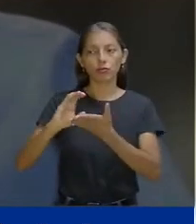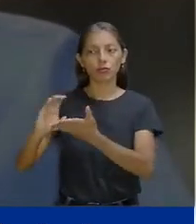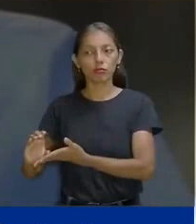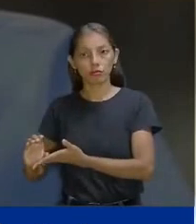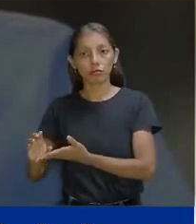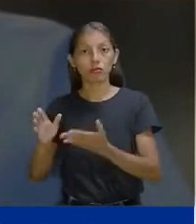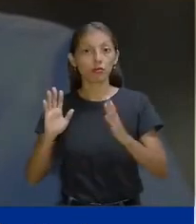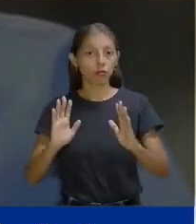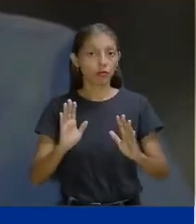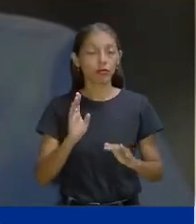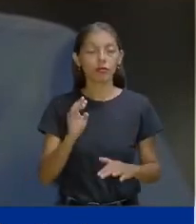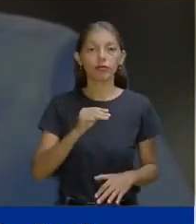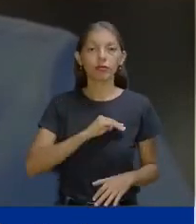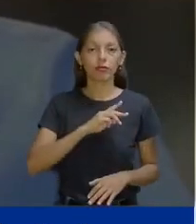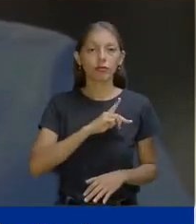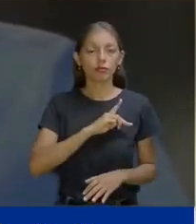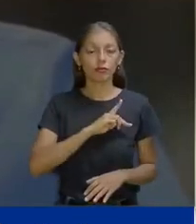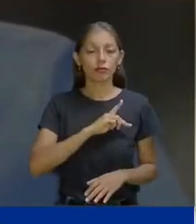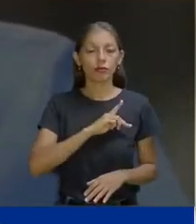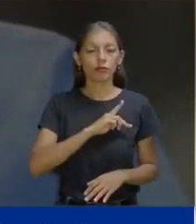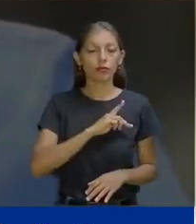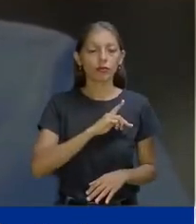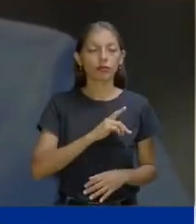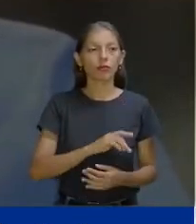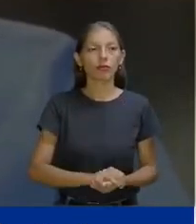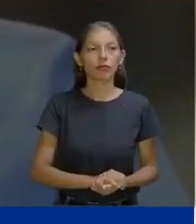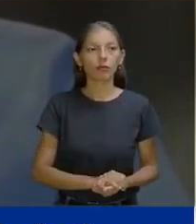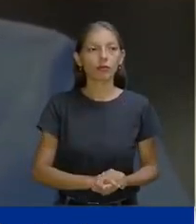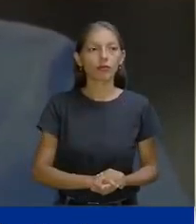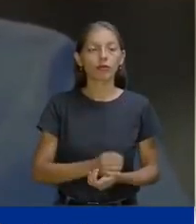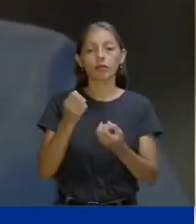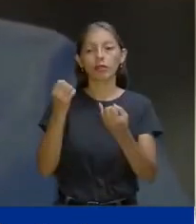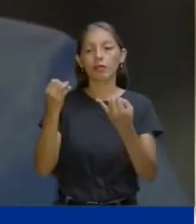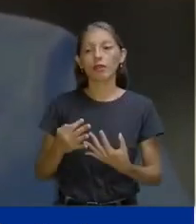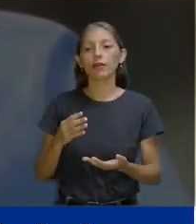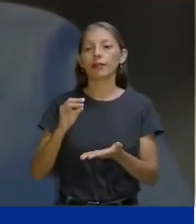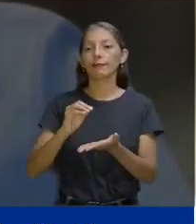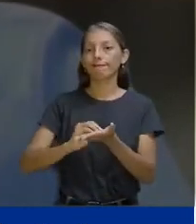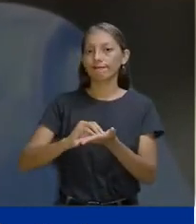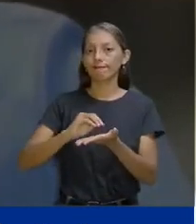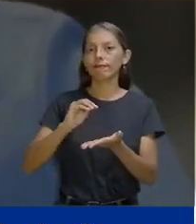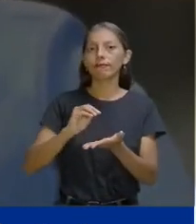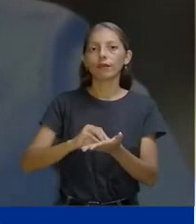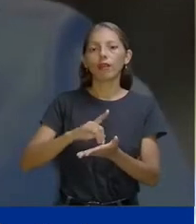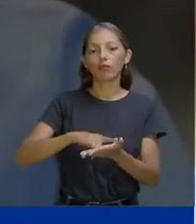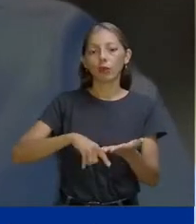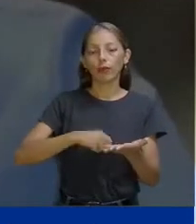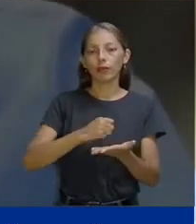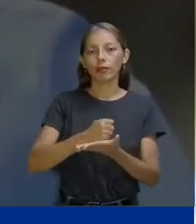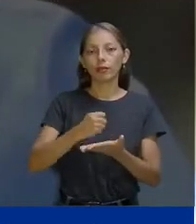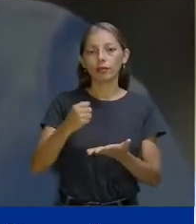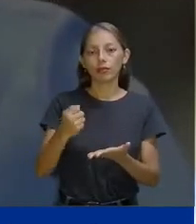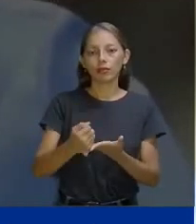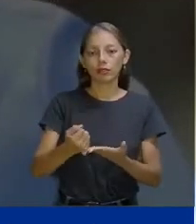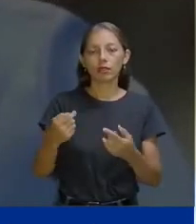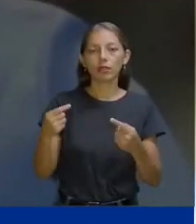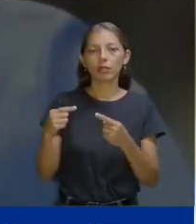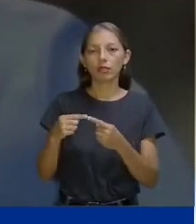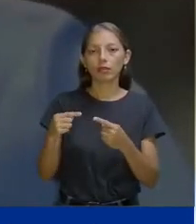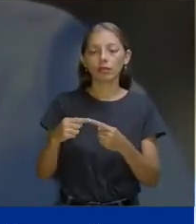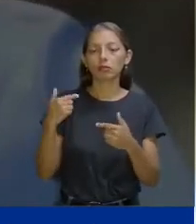Ministério Público Eleitoral, ele apontou que a comprovação de despesas com serviços advocatícios no